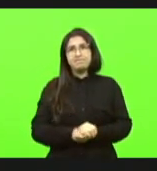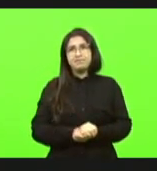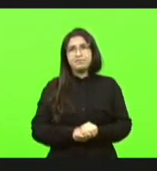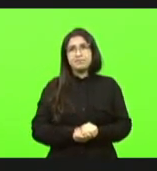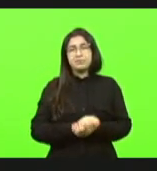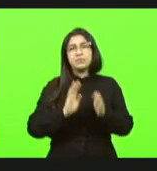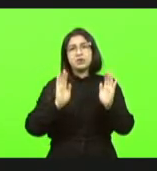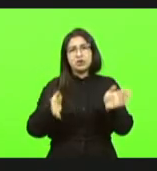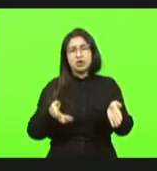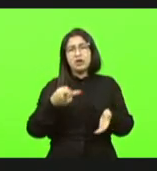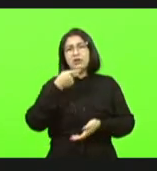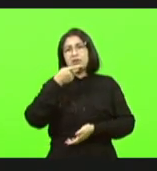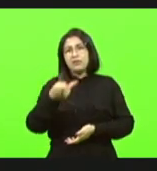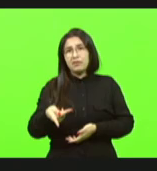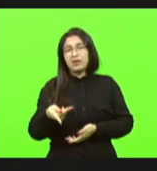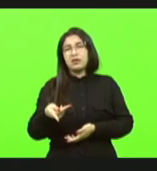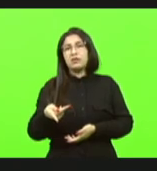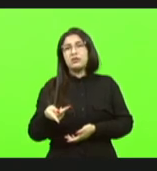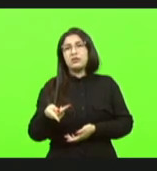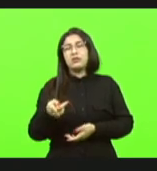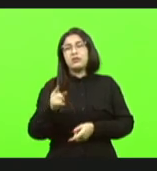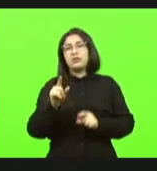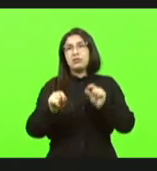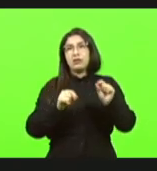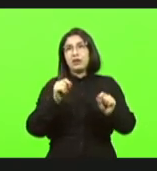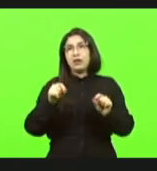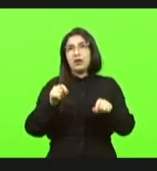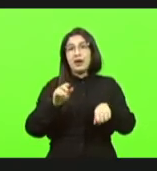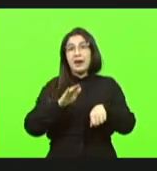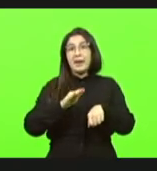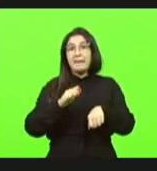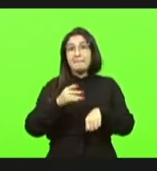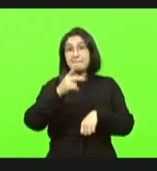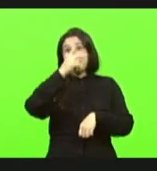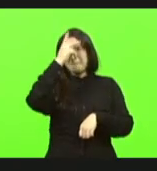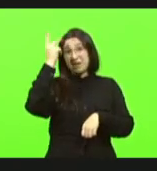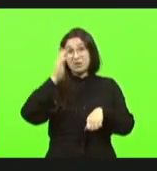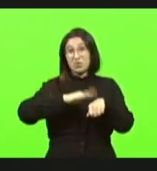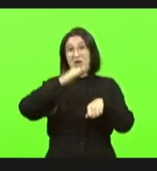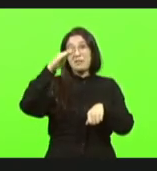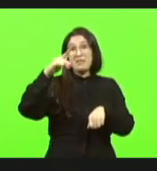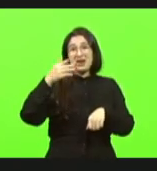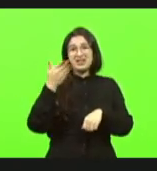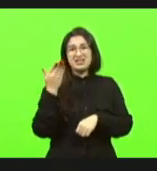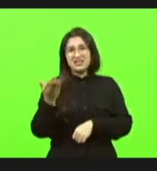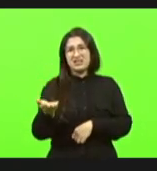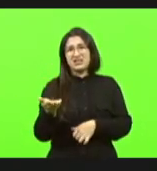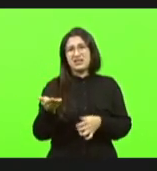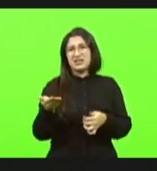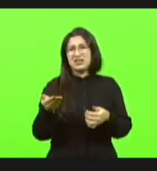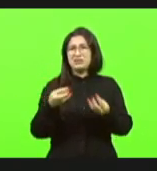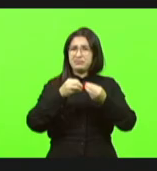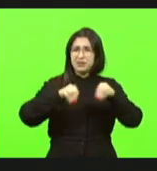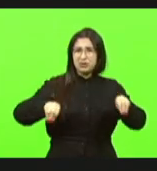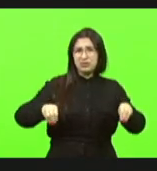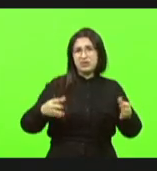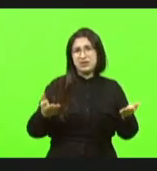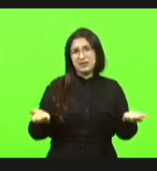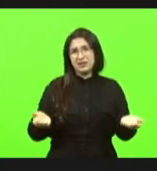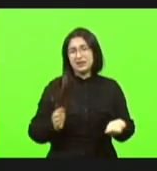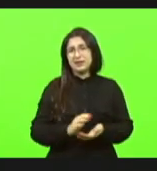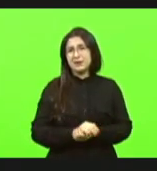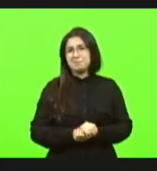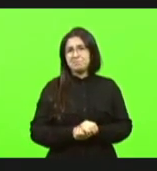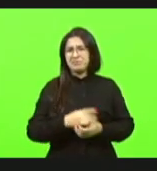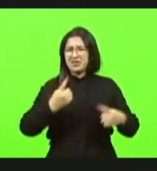aquilo que foi bem excitado aqui é o é daqui para cima aqui nos faz mal sabe foi muito bem estado isso aí e